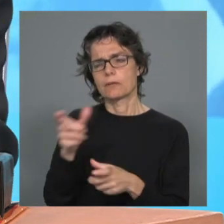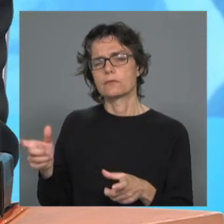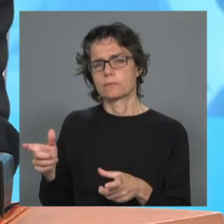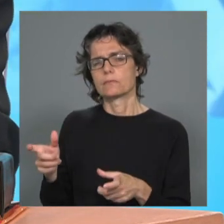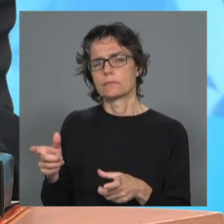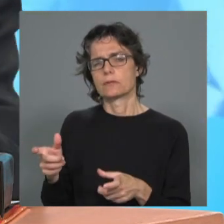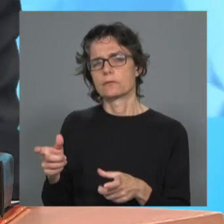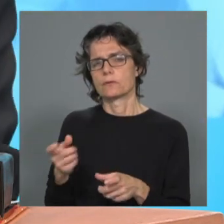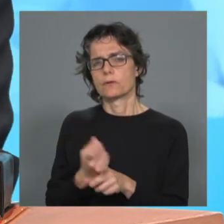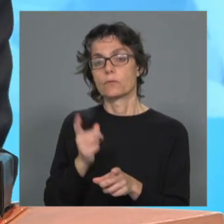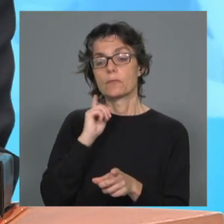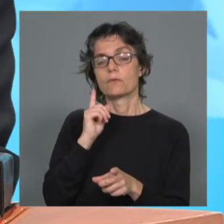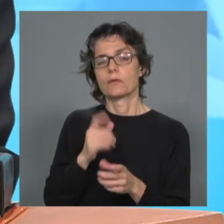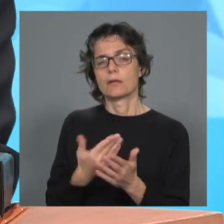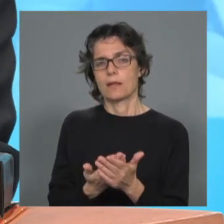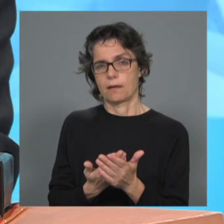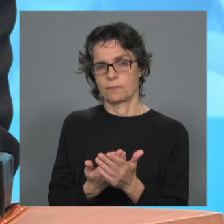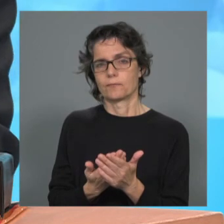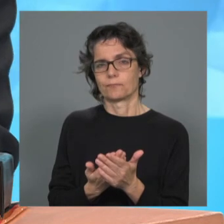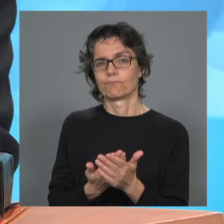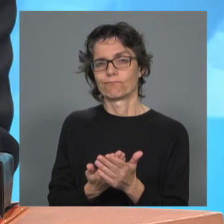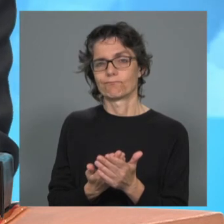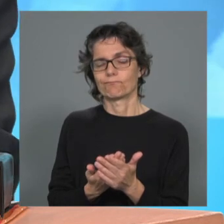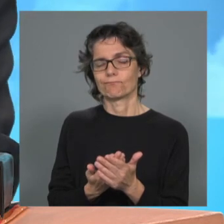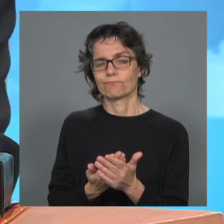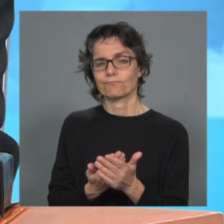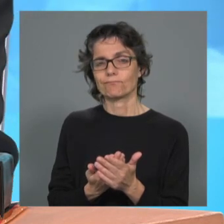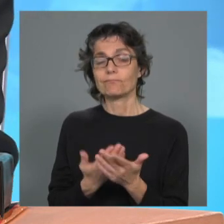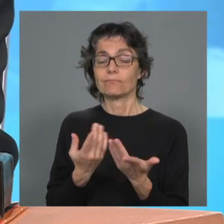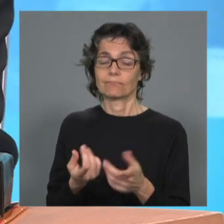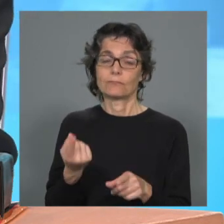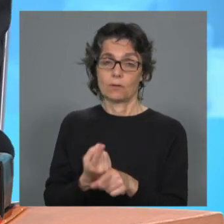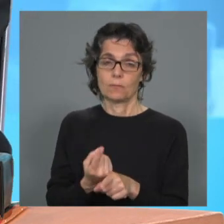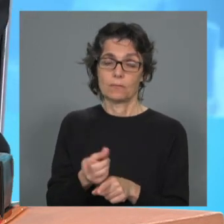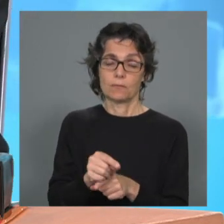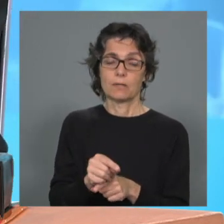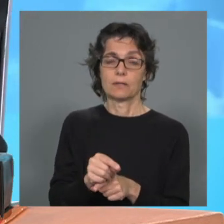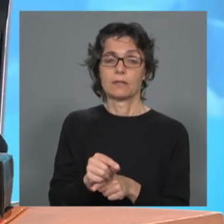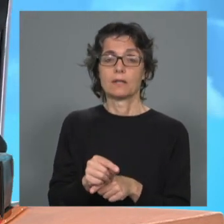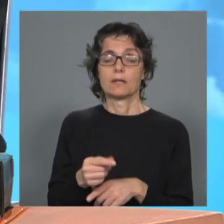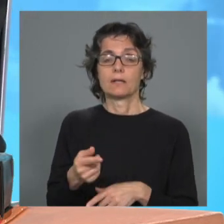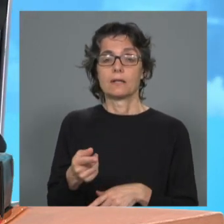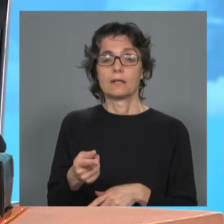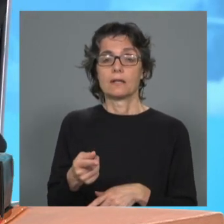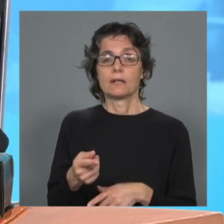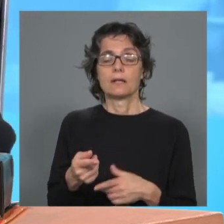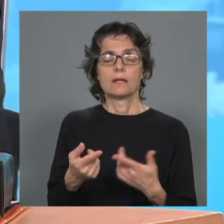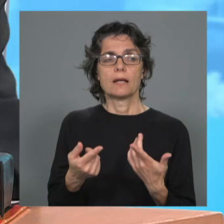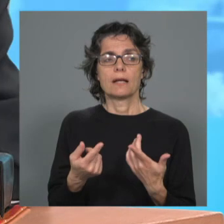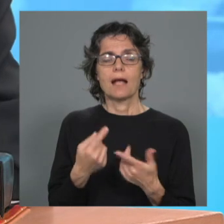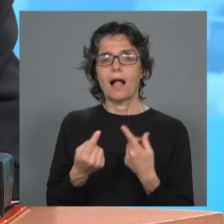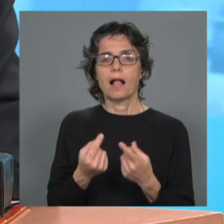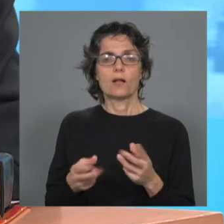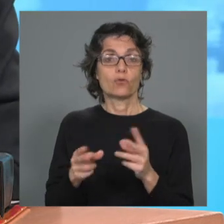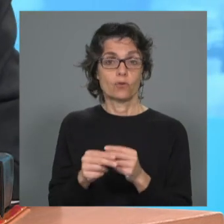muito valorizável. E ao mesmo tempo com uma grande novidade, porque